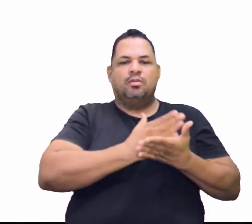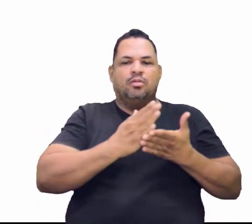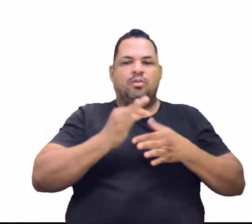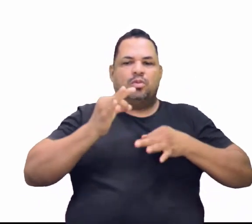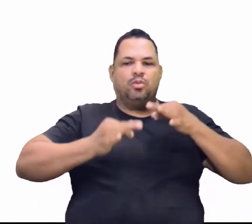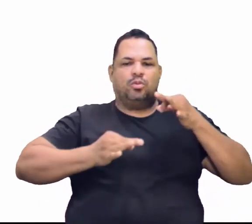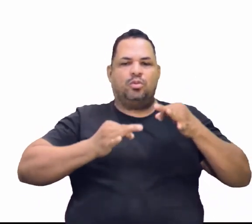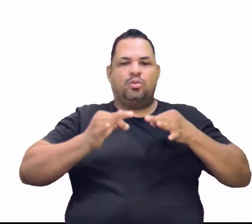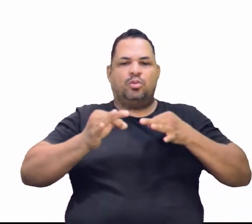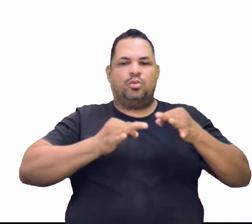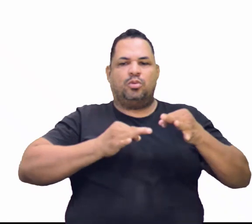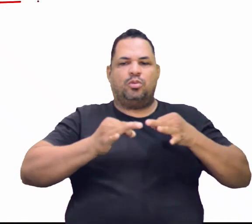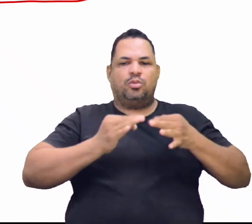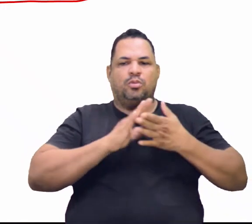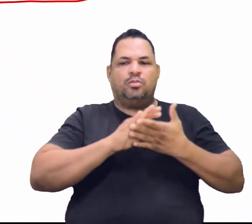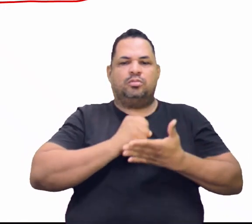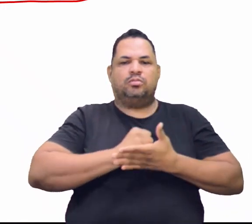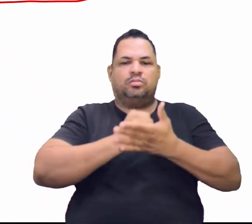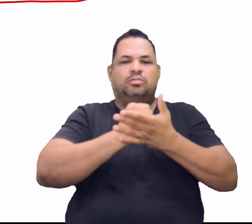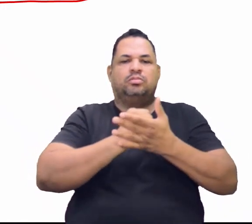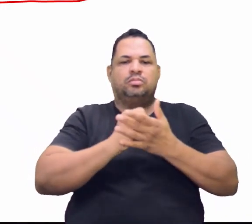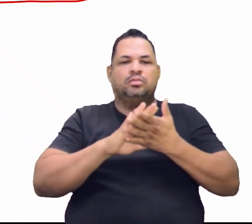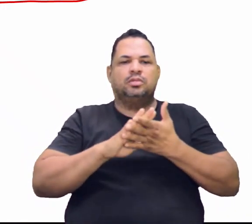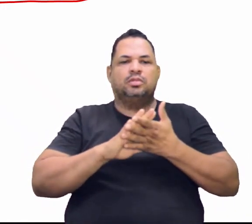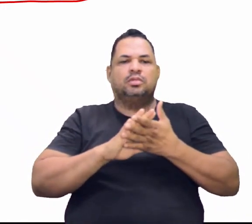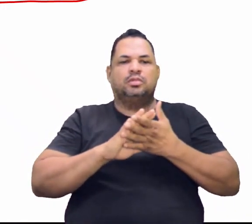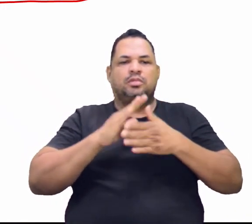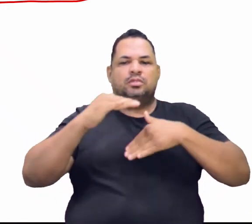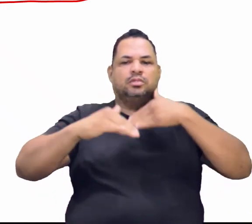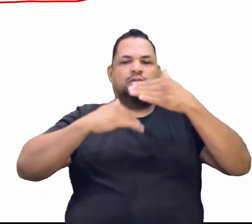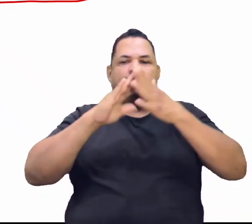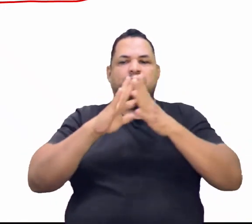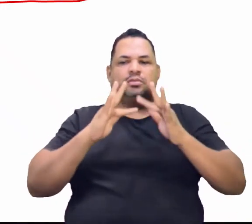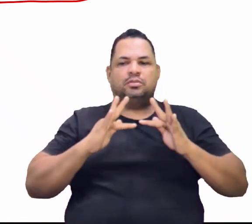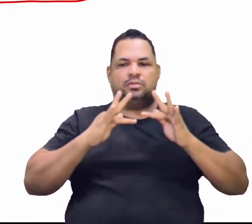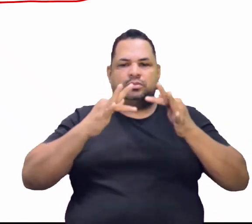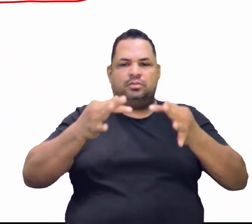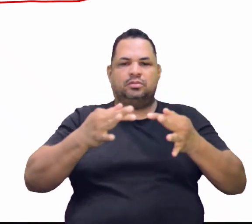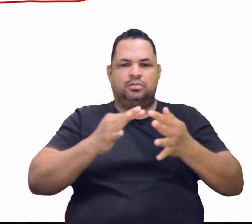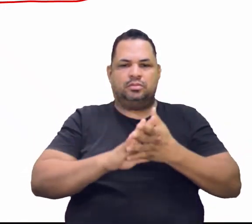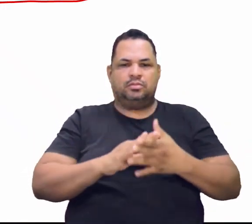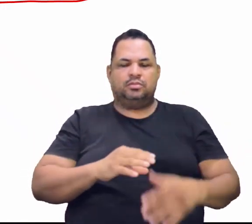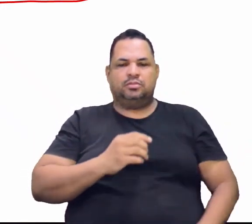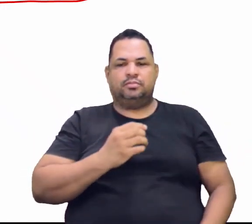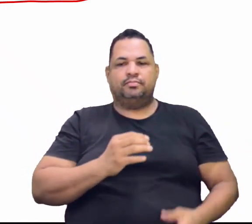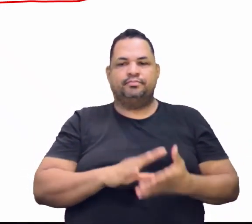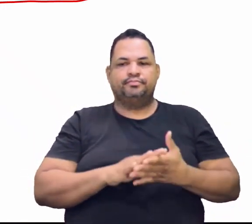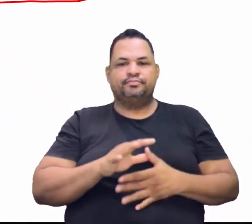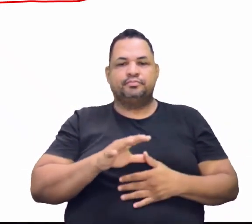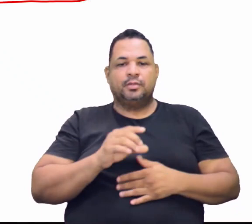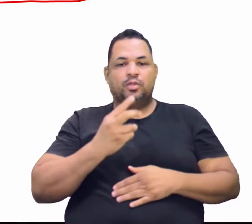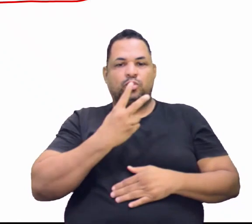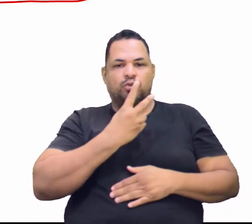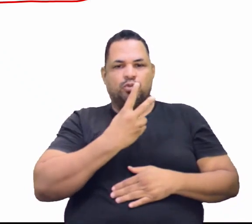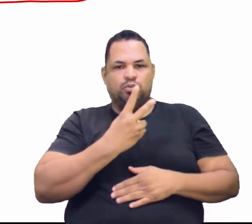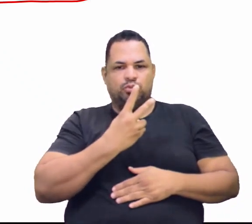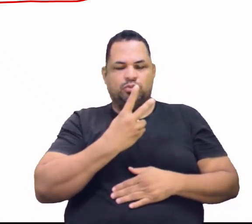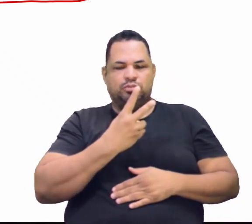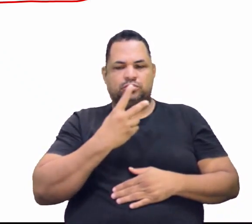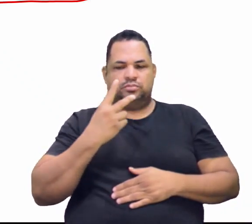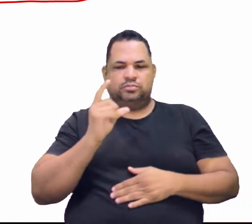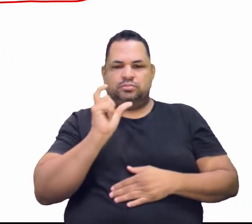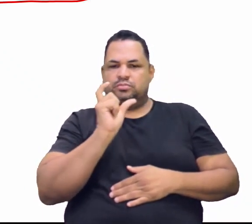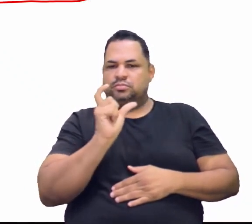a ordem por base e o progresso por fim. Aí acabou pegando duas palavras, ordem